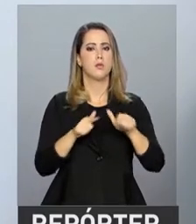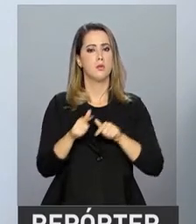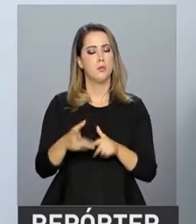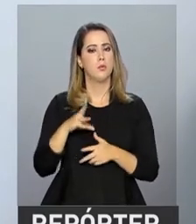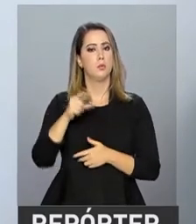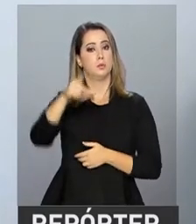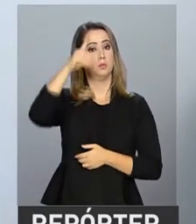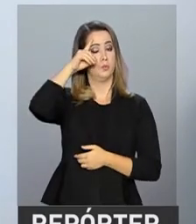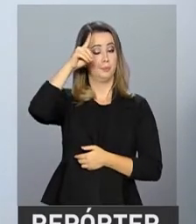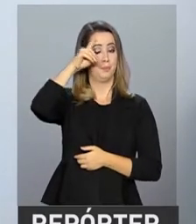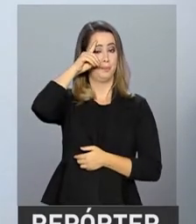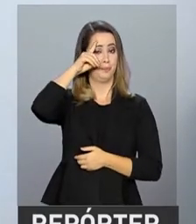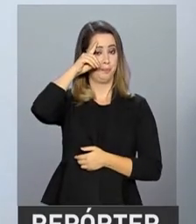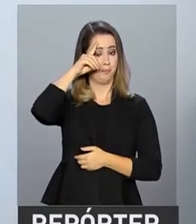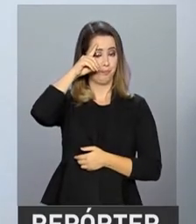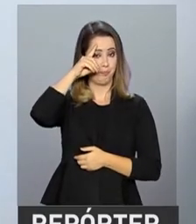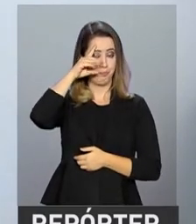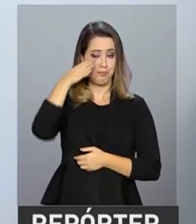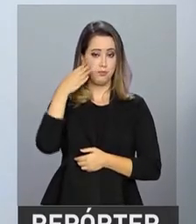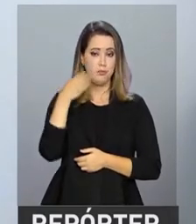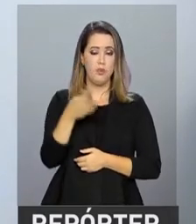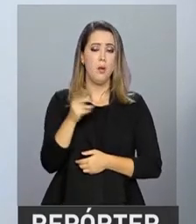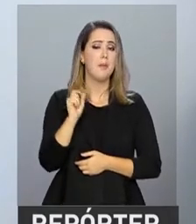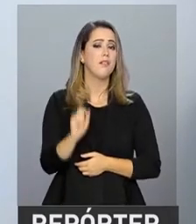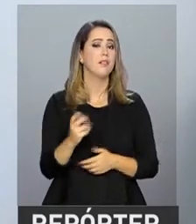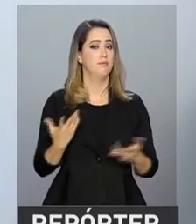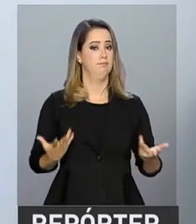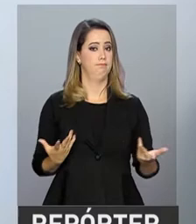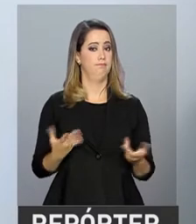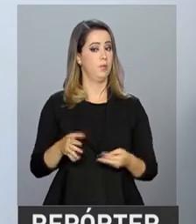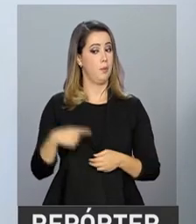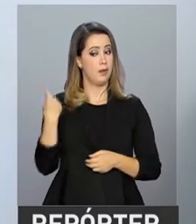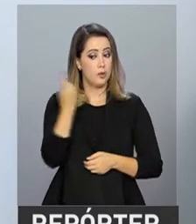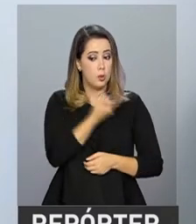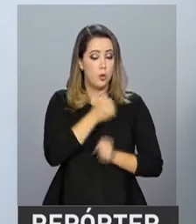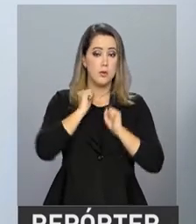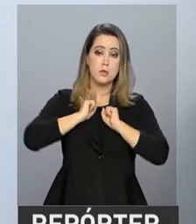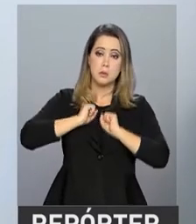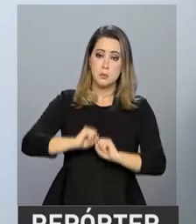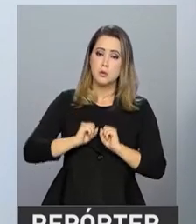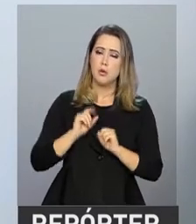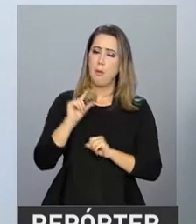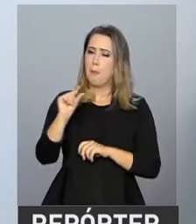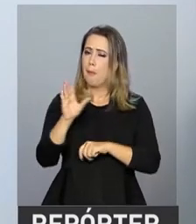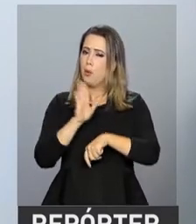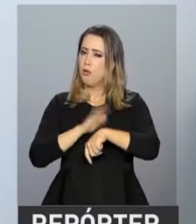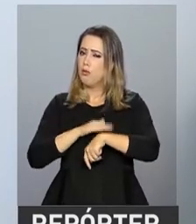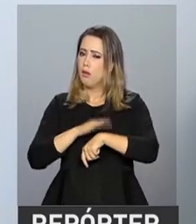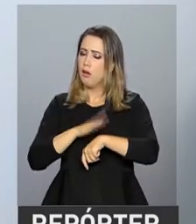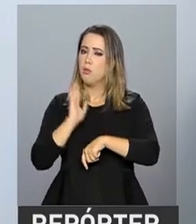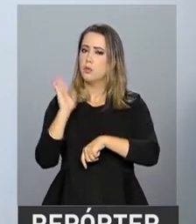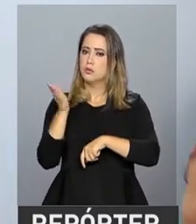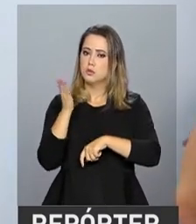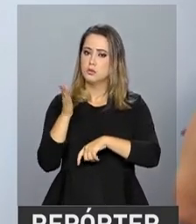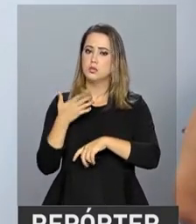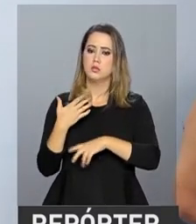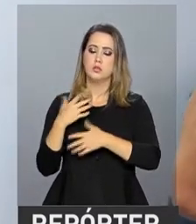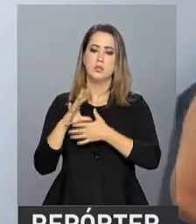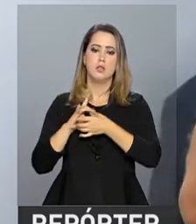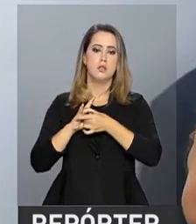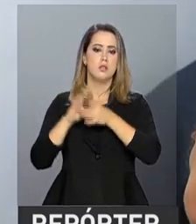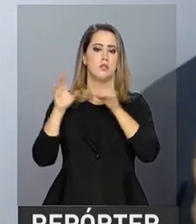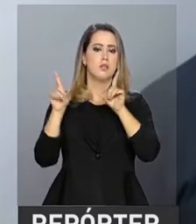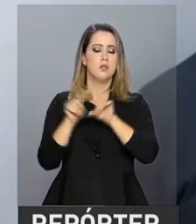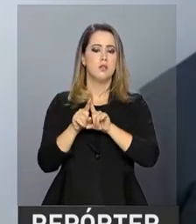diariamente para fazer com que nós possamos, dentro de muito pouco tempo, soltar de